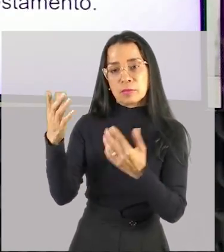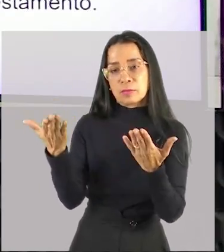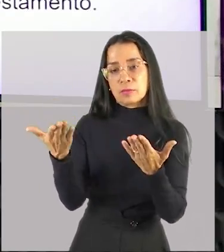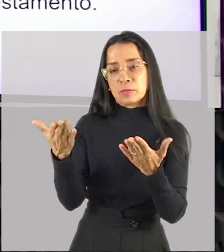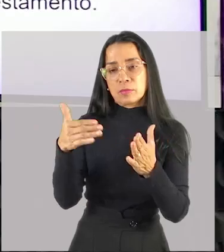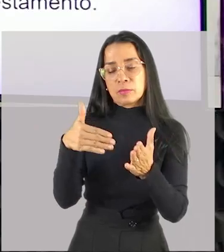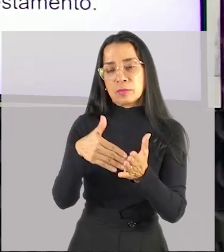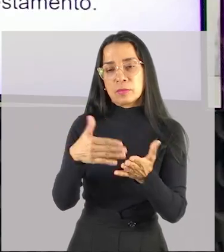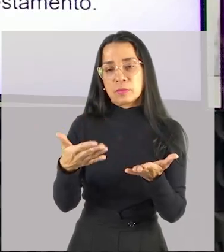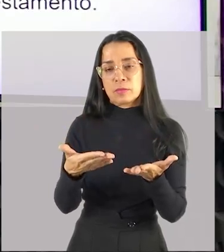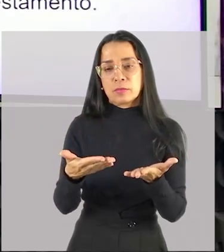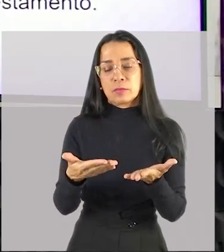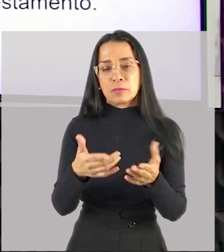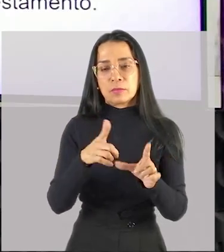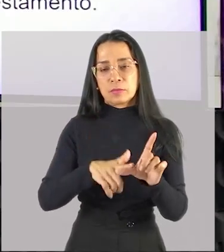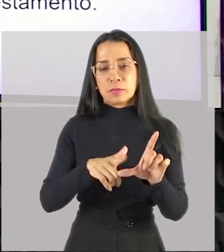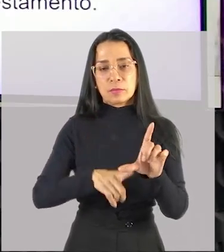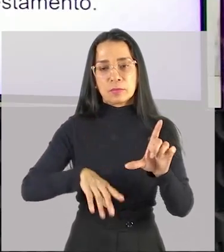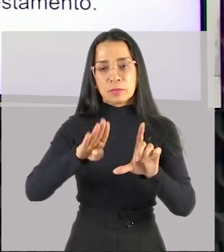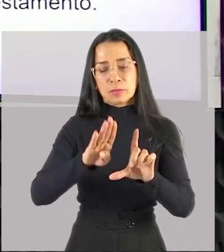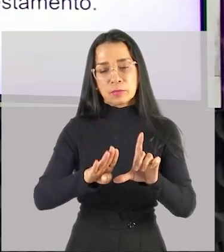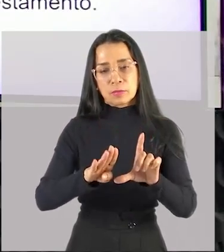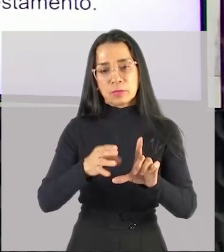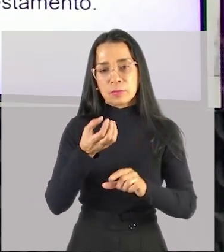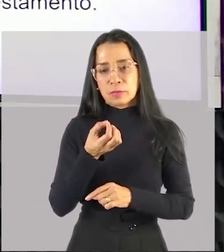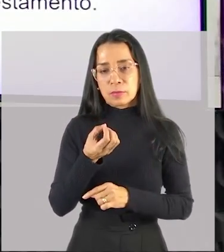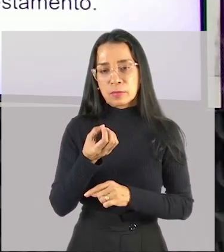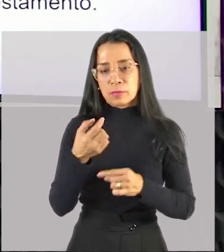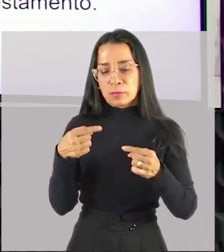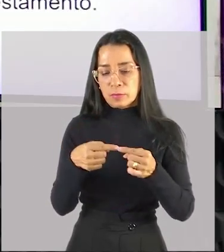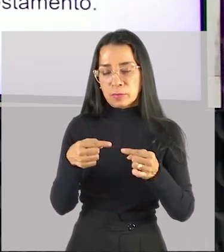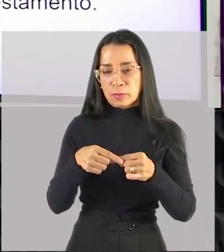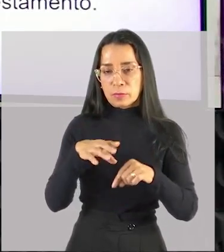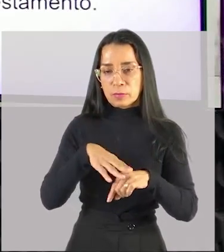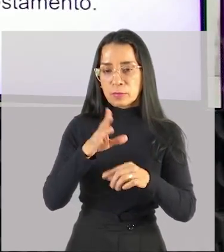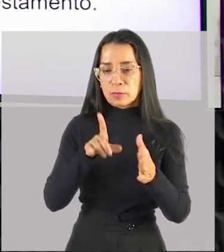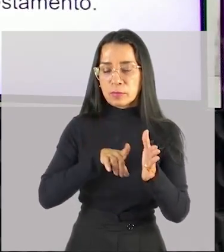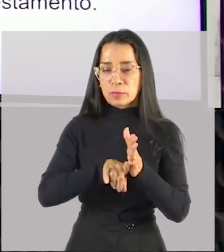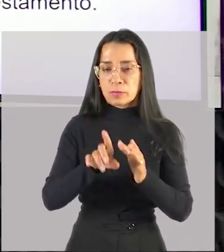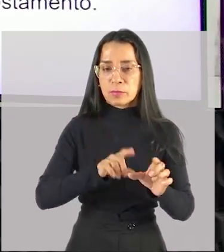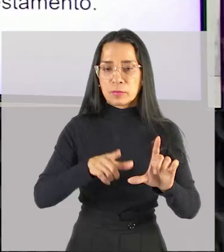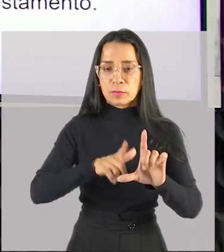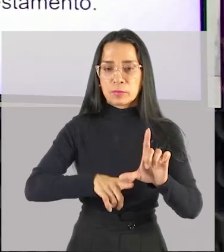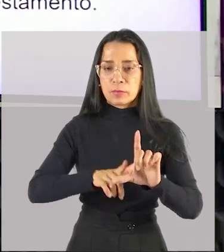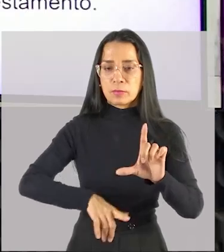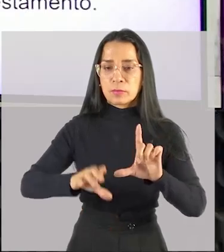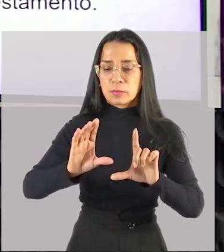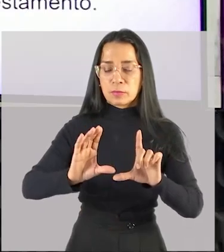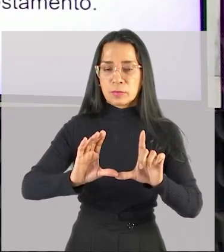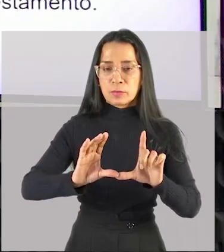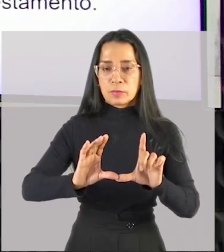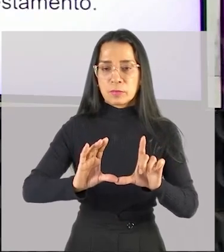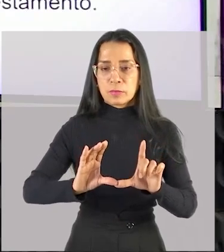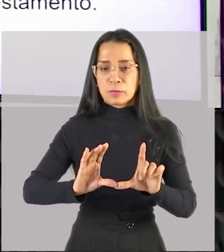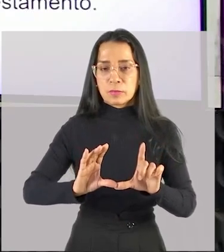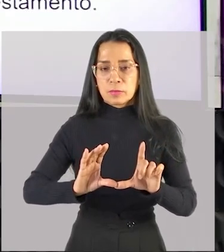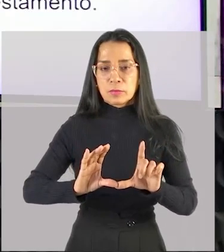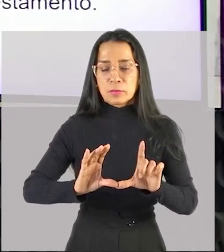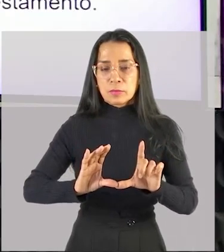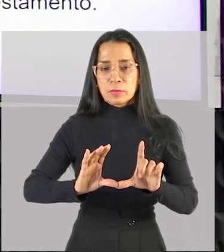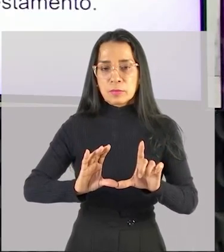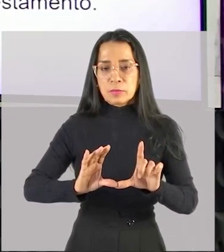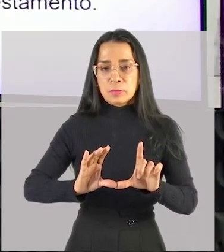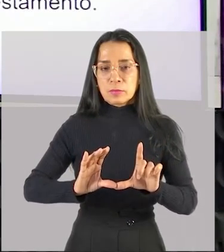agora, a letra B é a mais adequada para essa questão. Letra C, afastamento das ações de desapego.